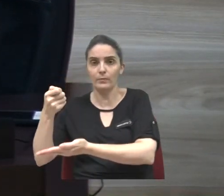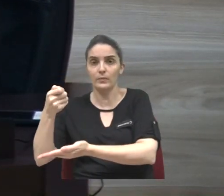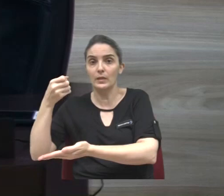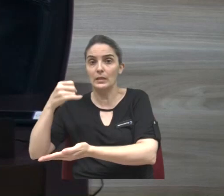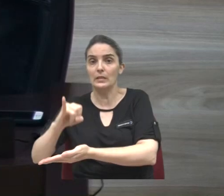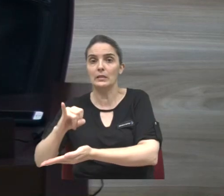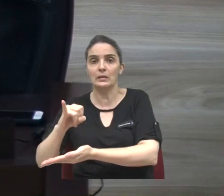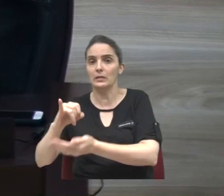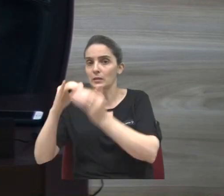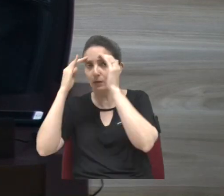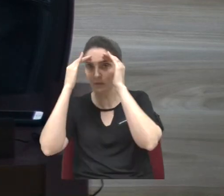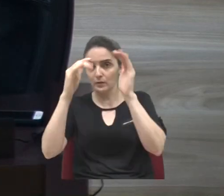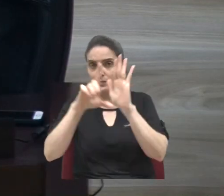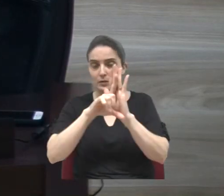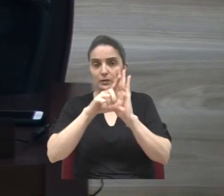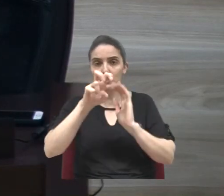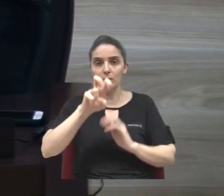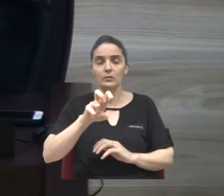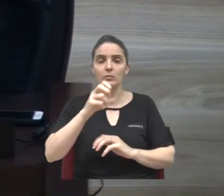Lei